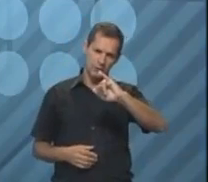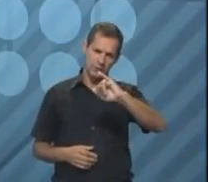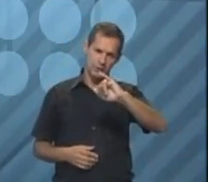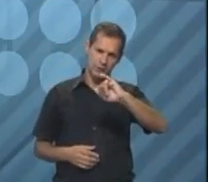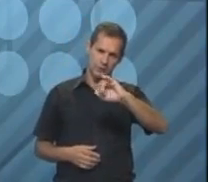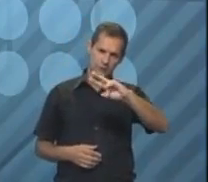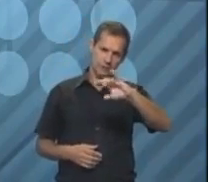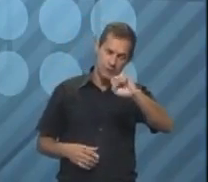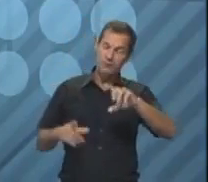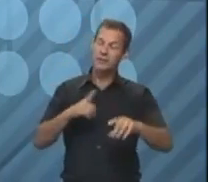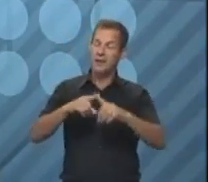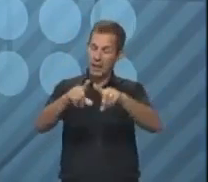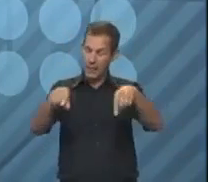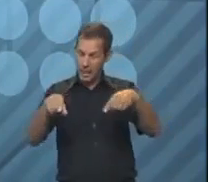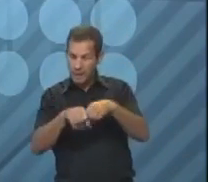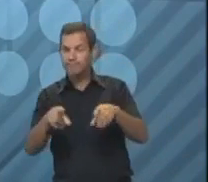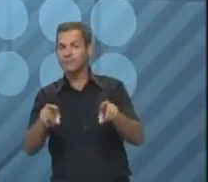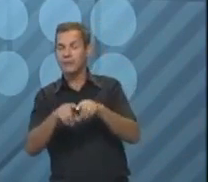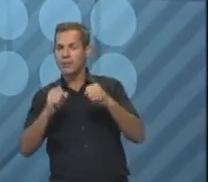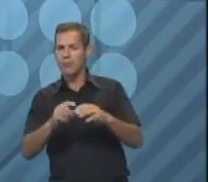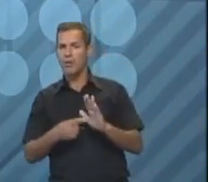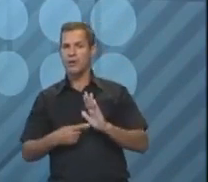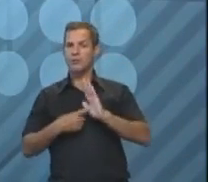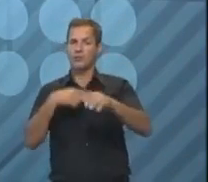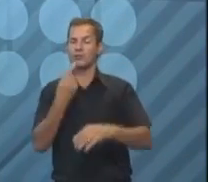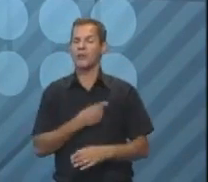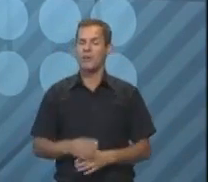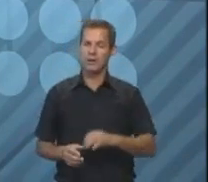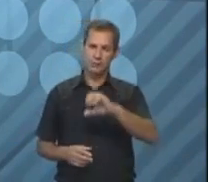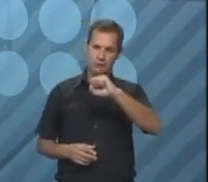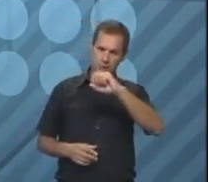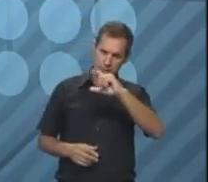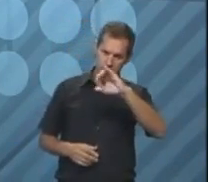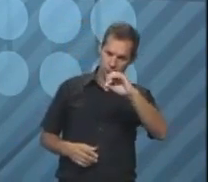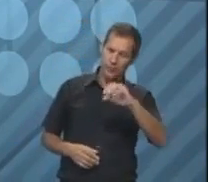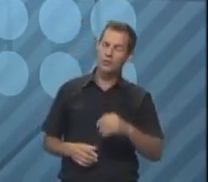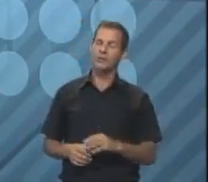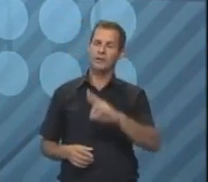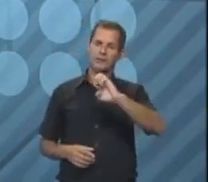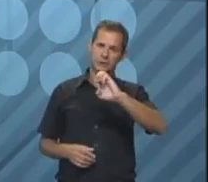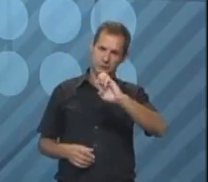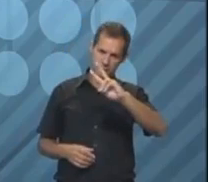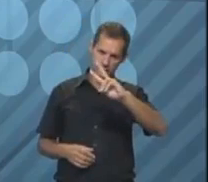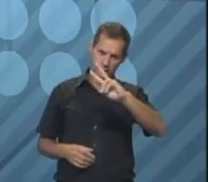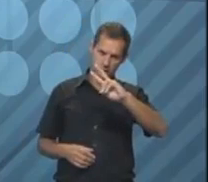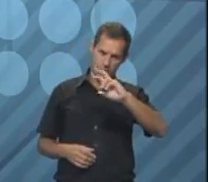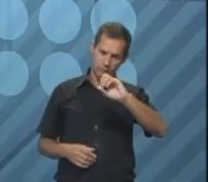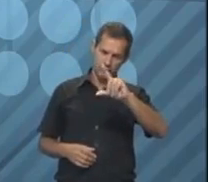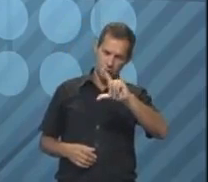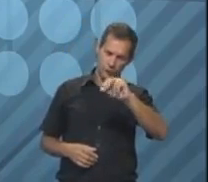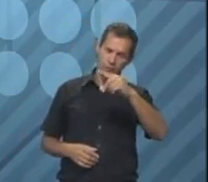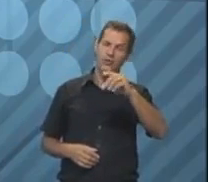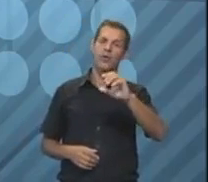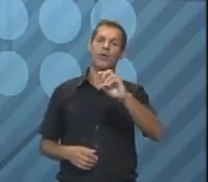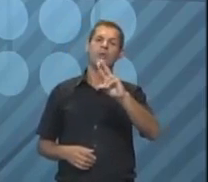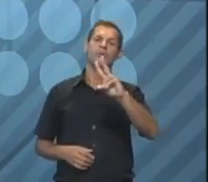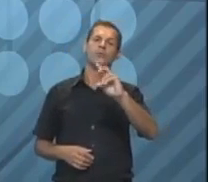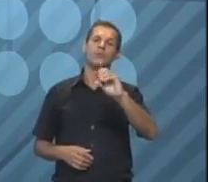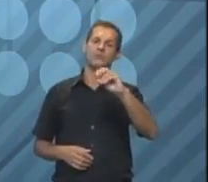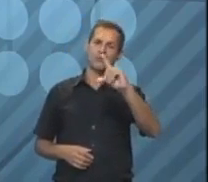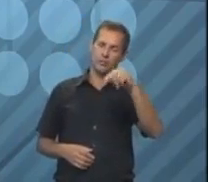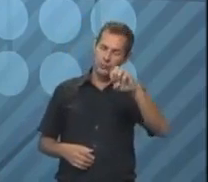também a área, ela também pode nos fornecer os sólidos de revolução, o volume desses sólidos de revolução